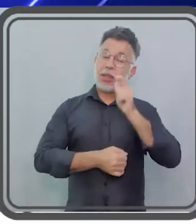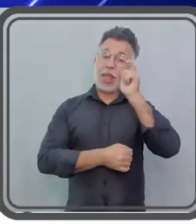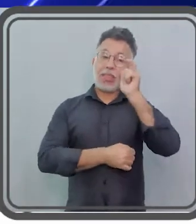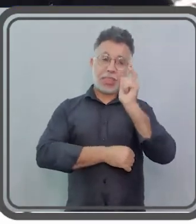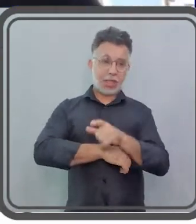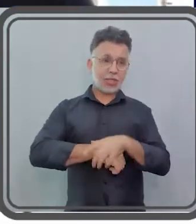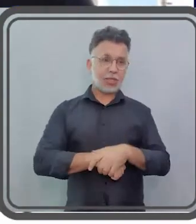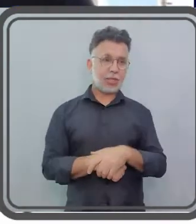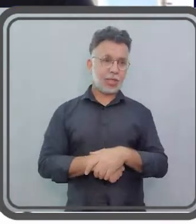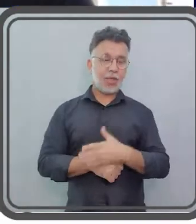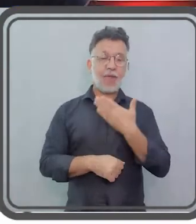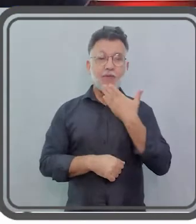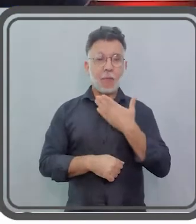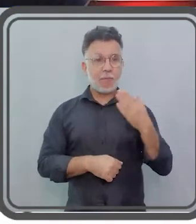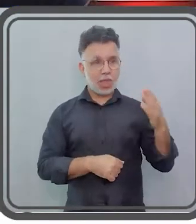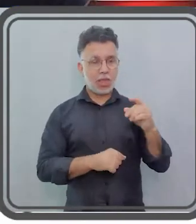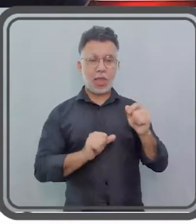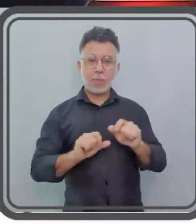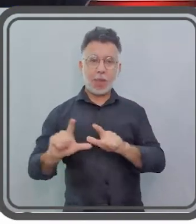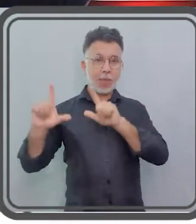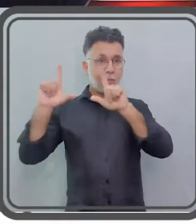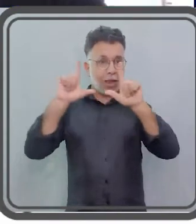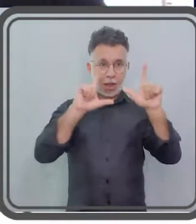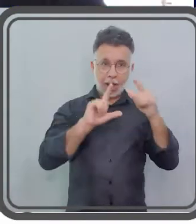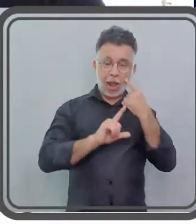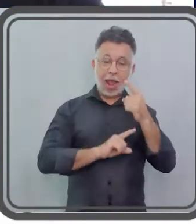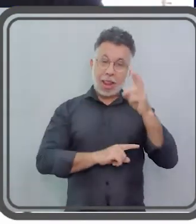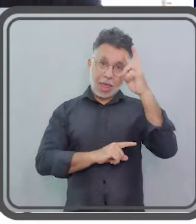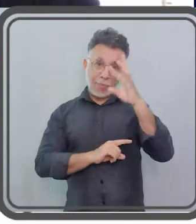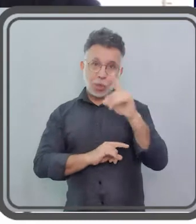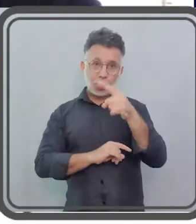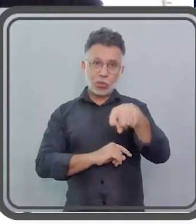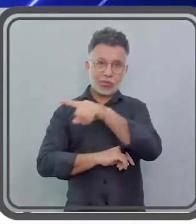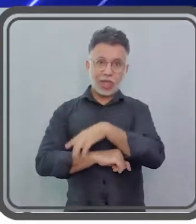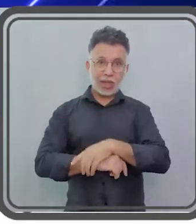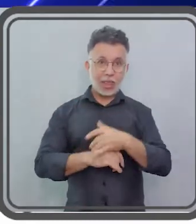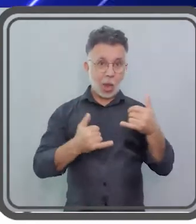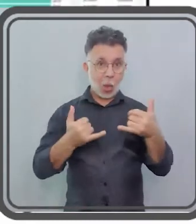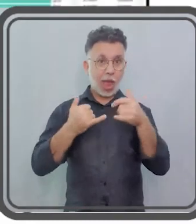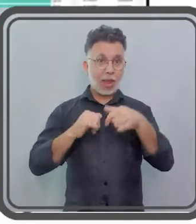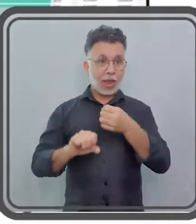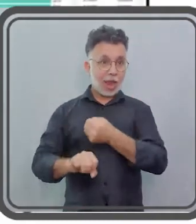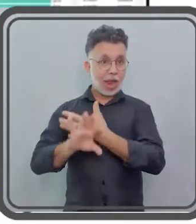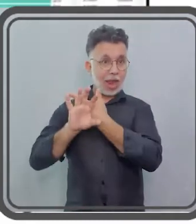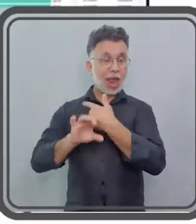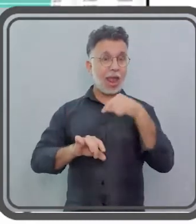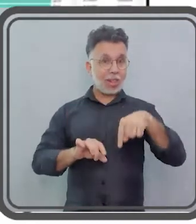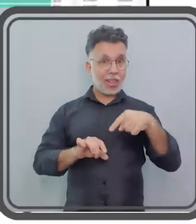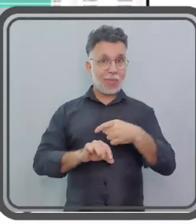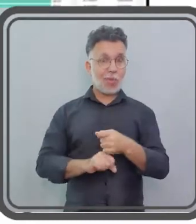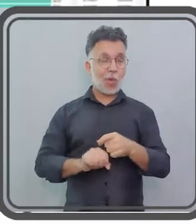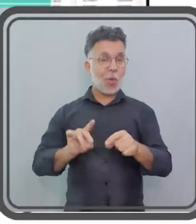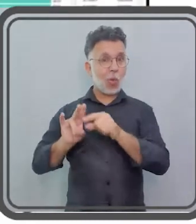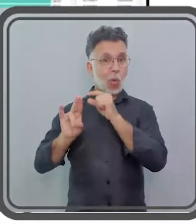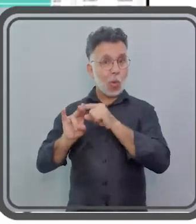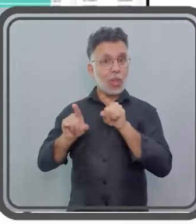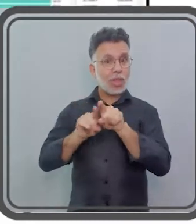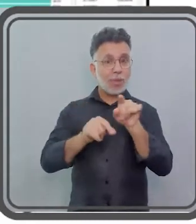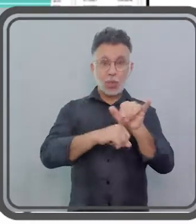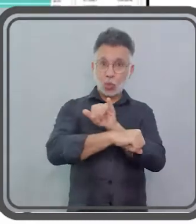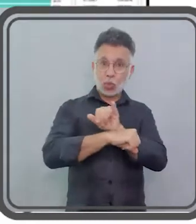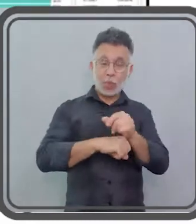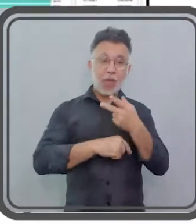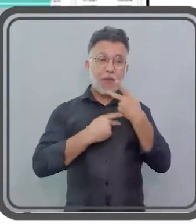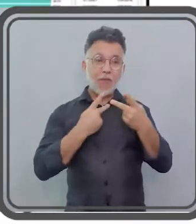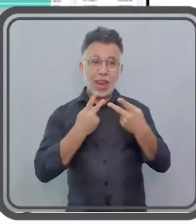Interessantíssimo. Vou pedir até para a produção trazer de volta a minha tela. Enquanto isso, lembrando, todo mundo que está conectado aí no Intox, estamos ao vivo no LinkedIn e no YouTube,